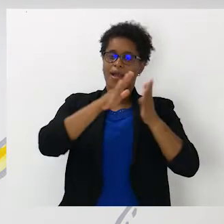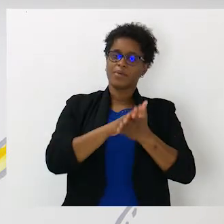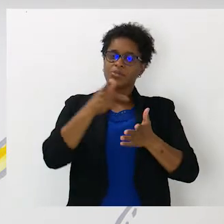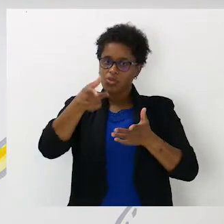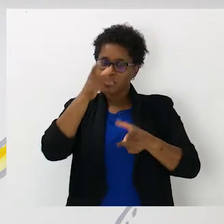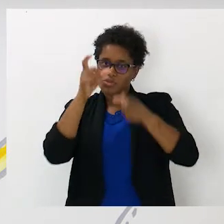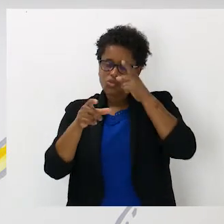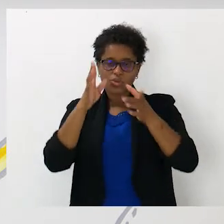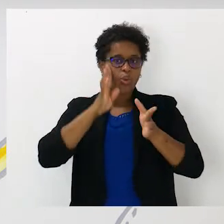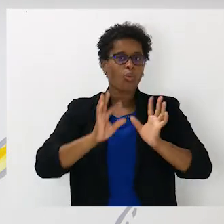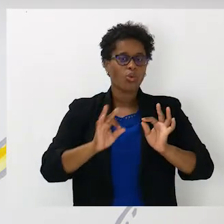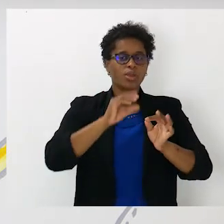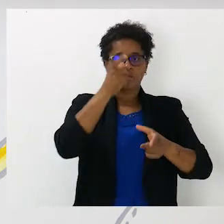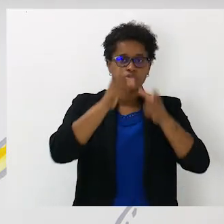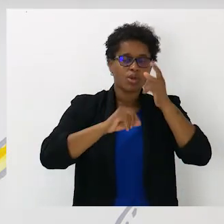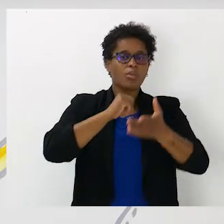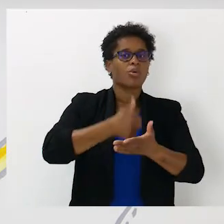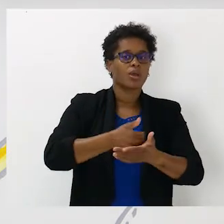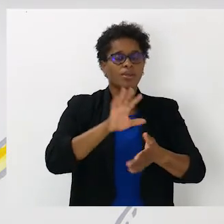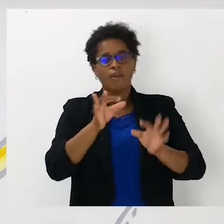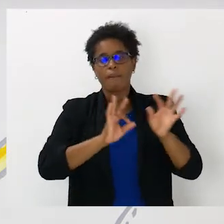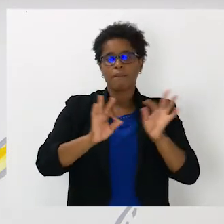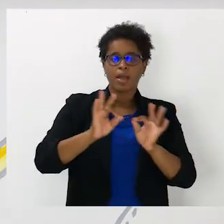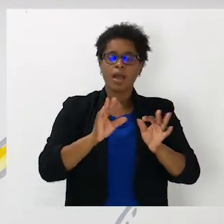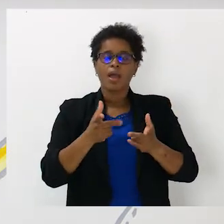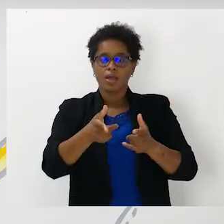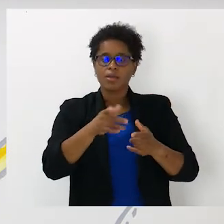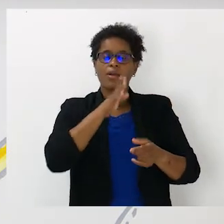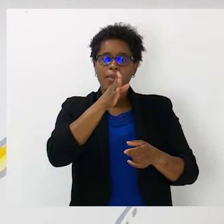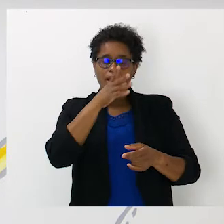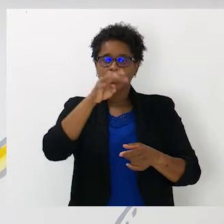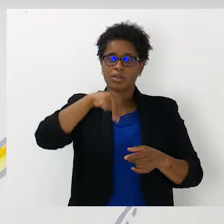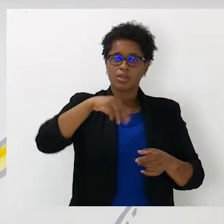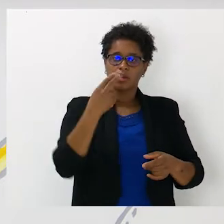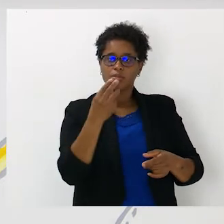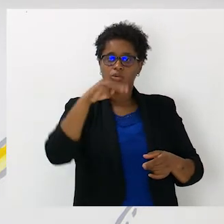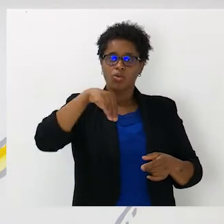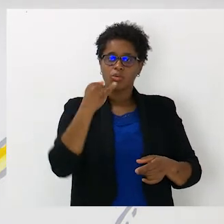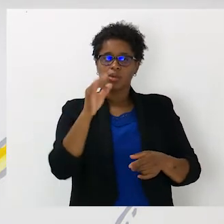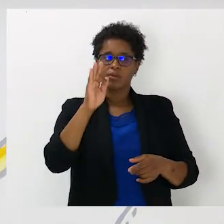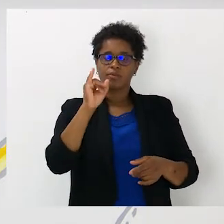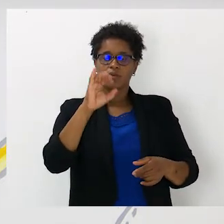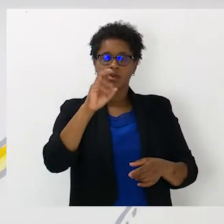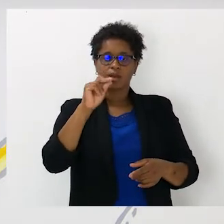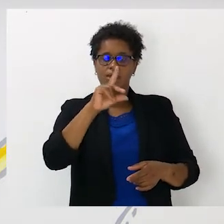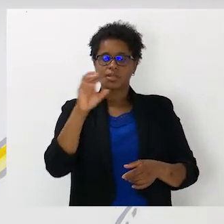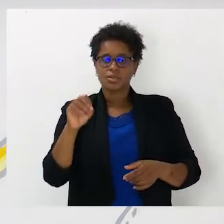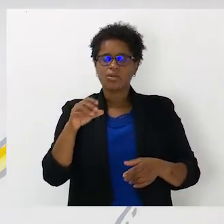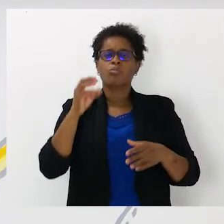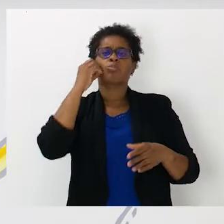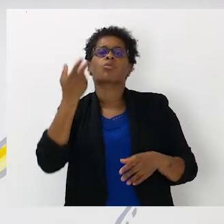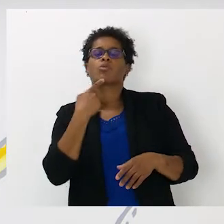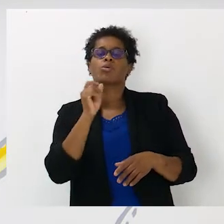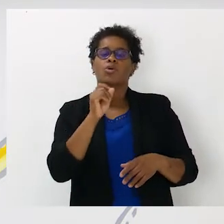morto, tentando fazer a prática de mumificação. Como são designados? São designados de